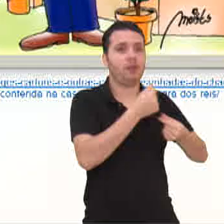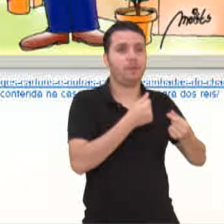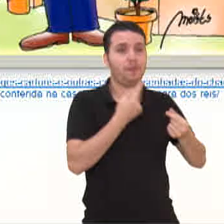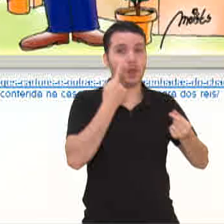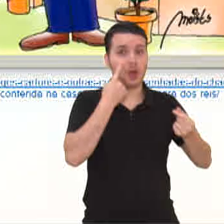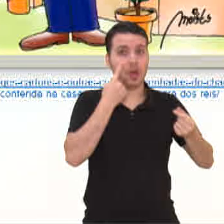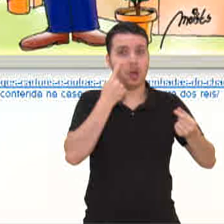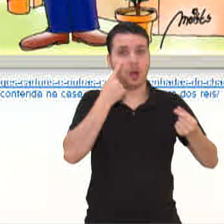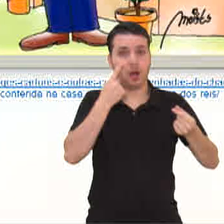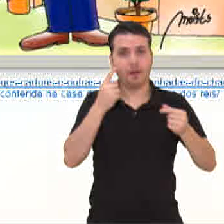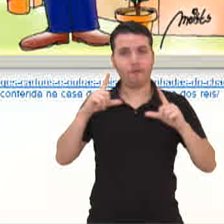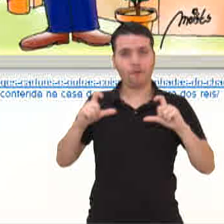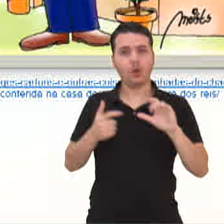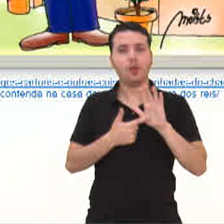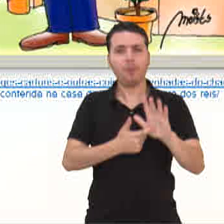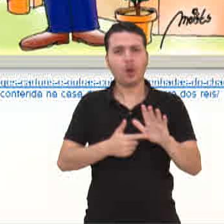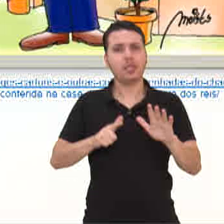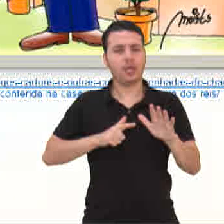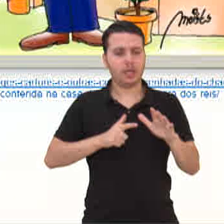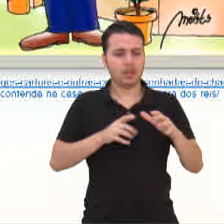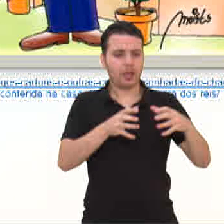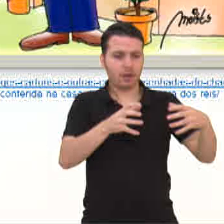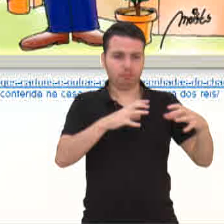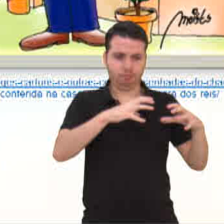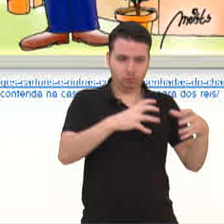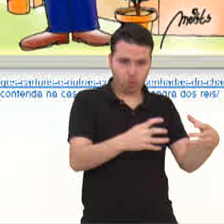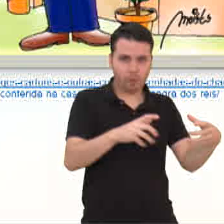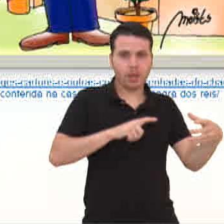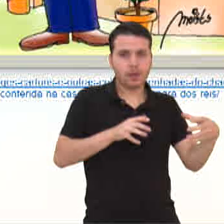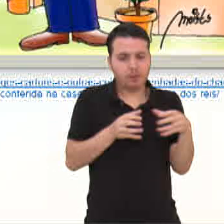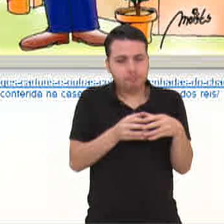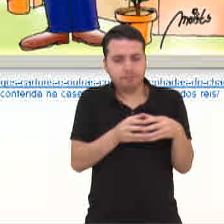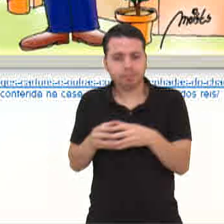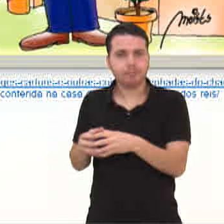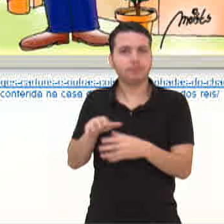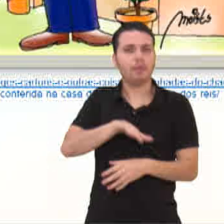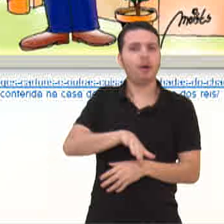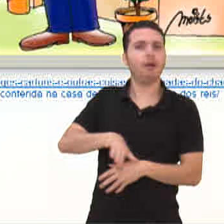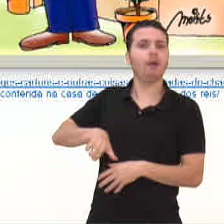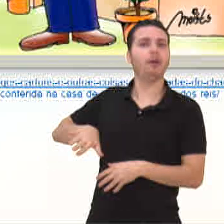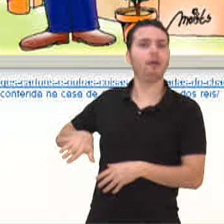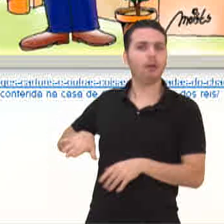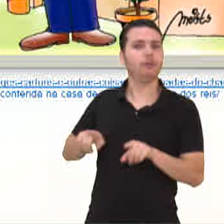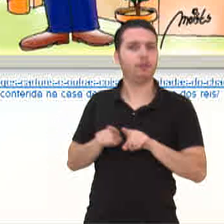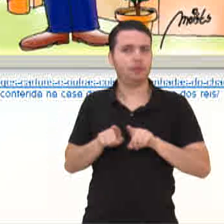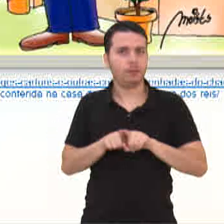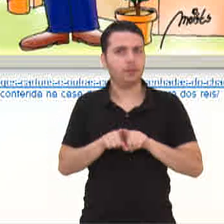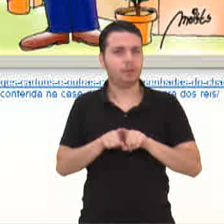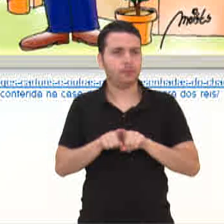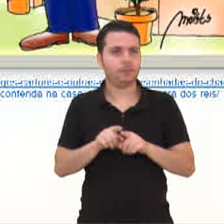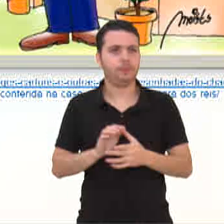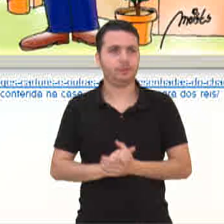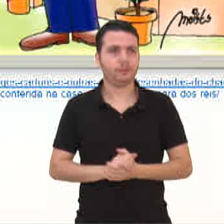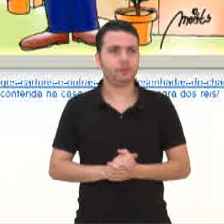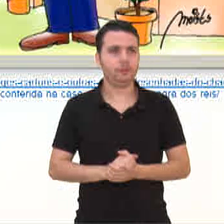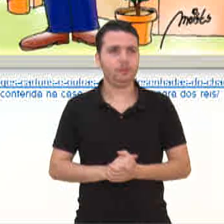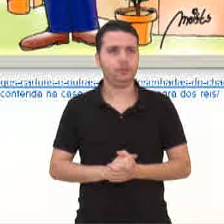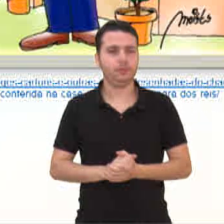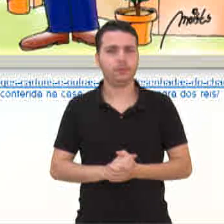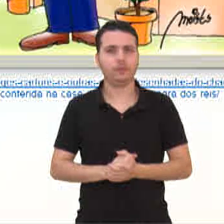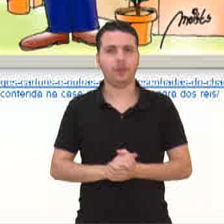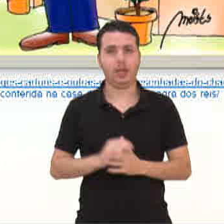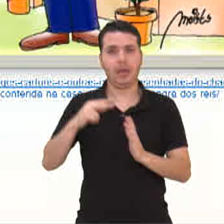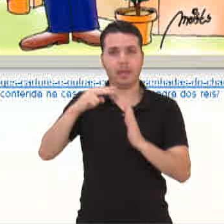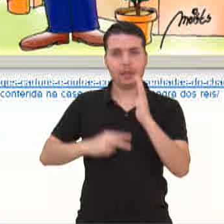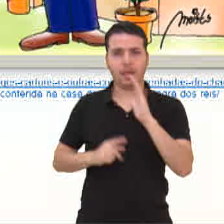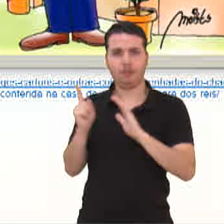que há uma exclusão dentro dessa globalização. A globalização econômica, o aumento do comércio exterior e a